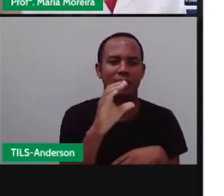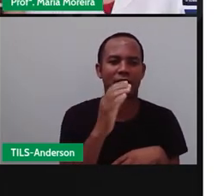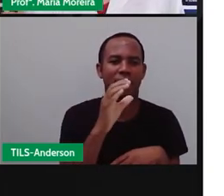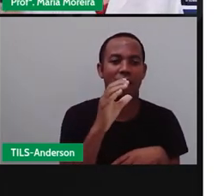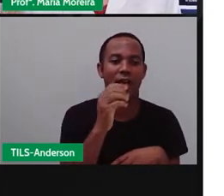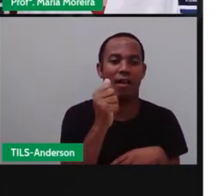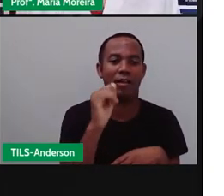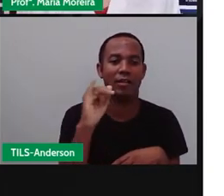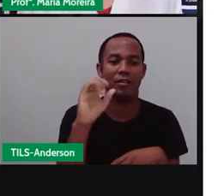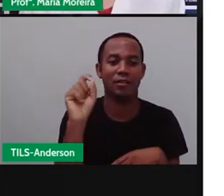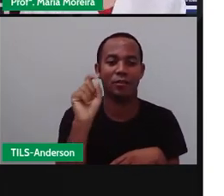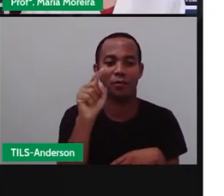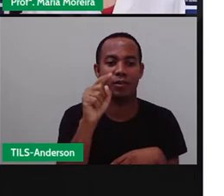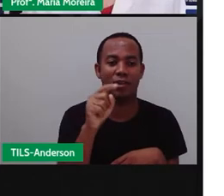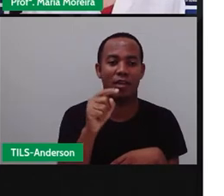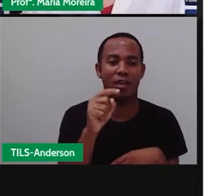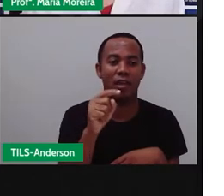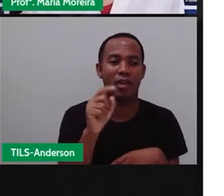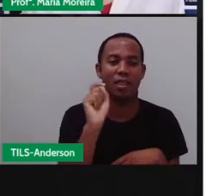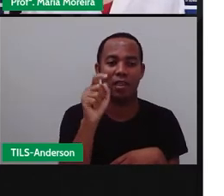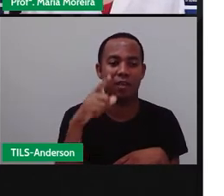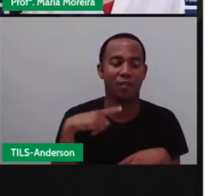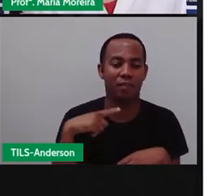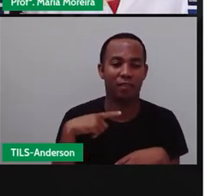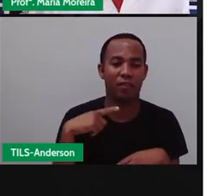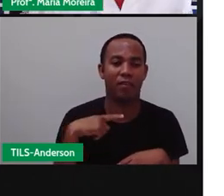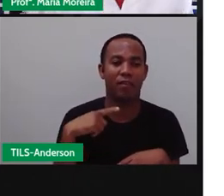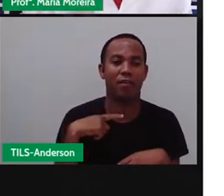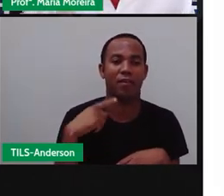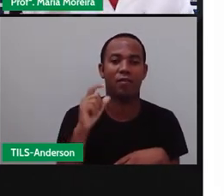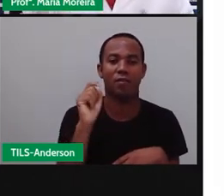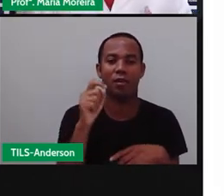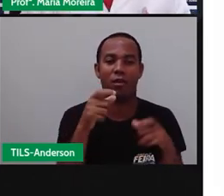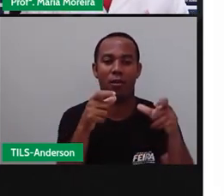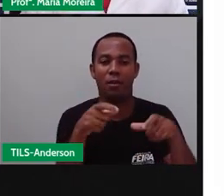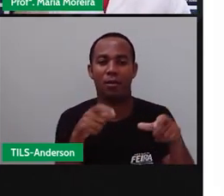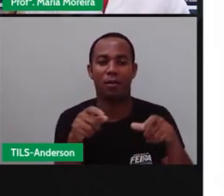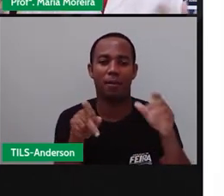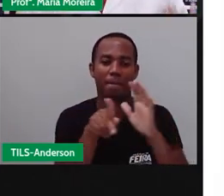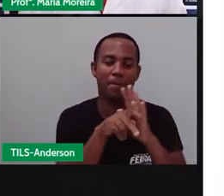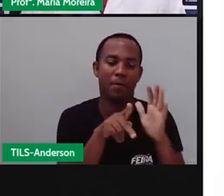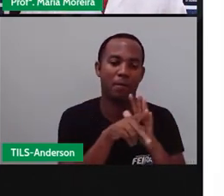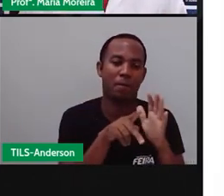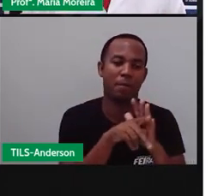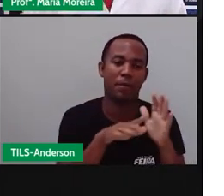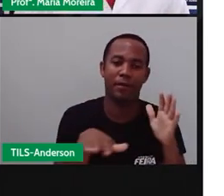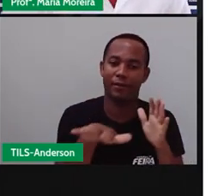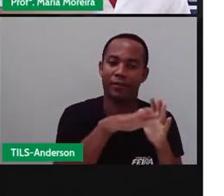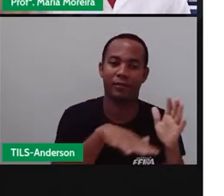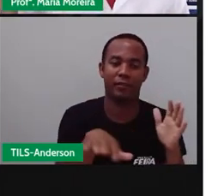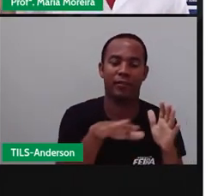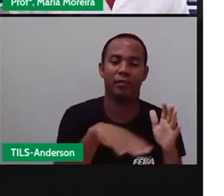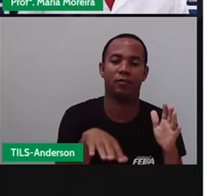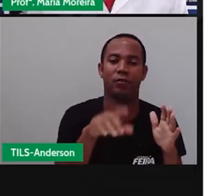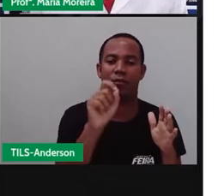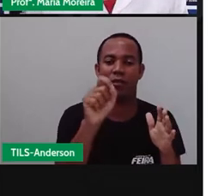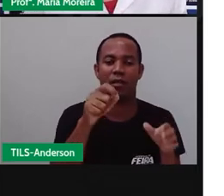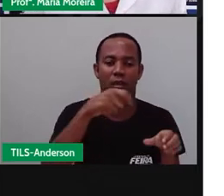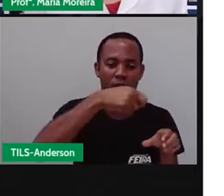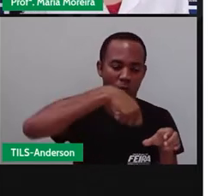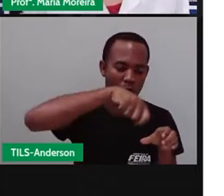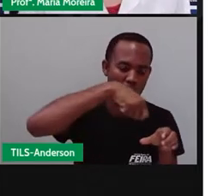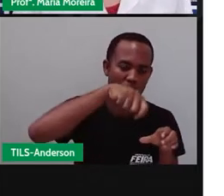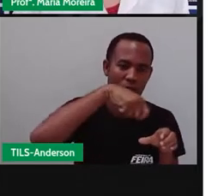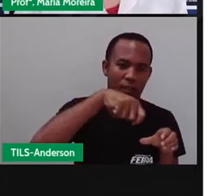quê? Do norte, não é nossa aqui do Nordeste. Então, existem características, né, na culinária que estão atreladas ao quê?